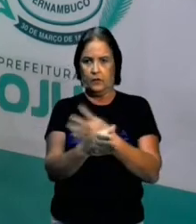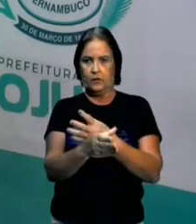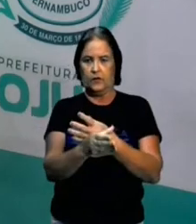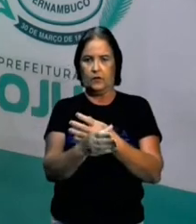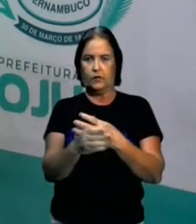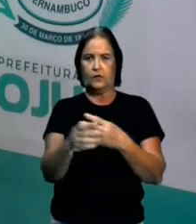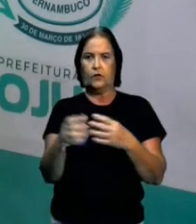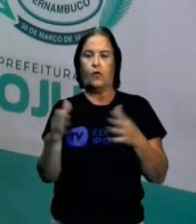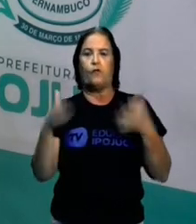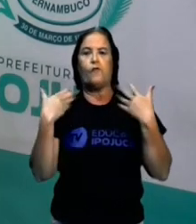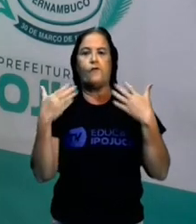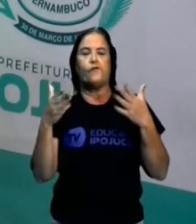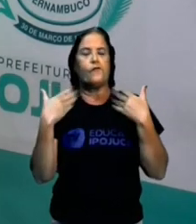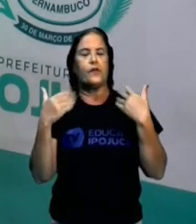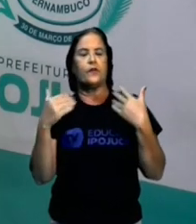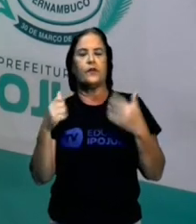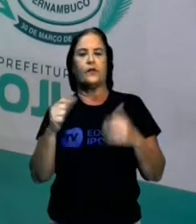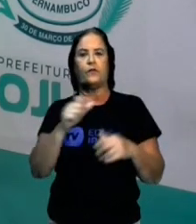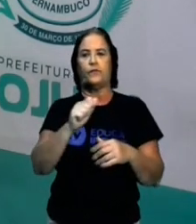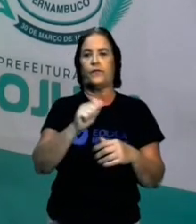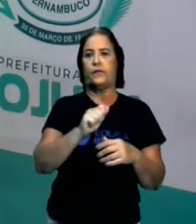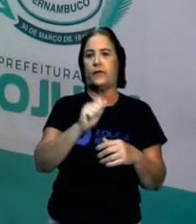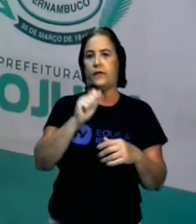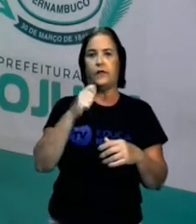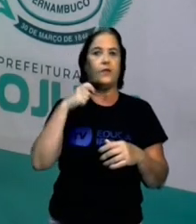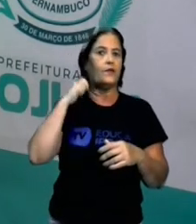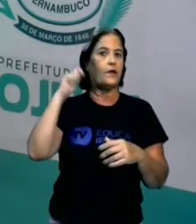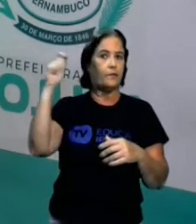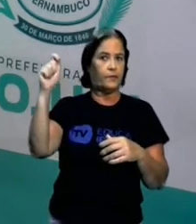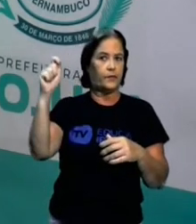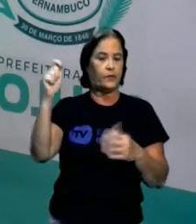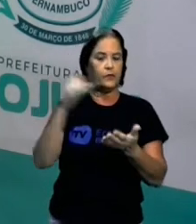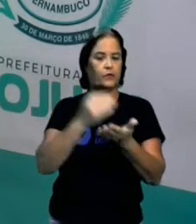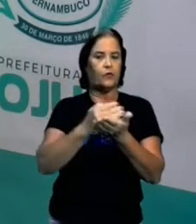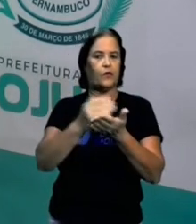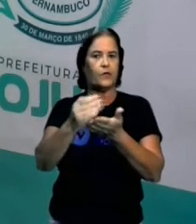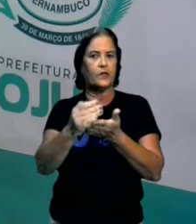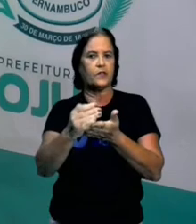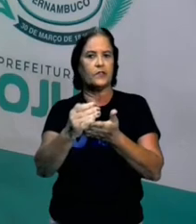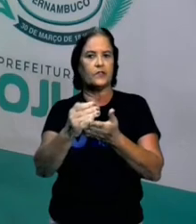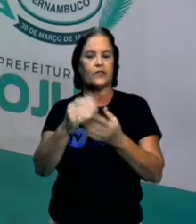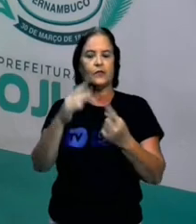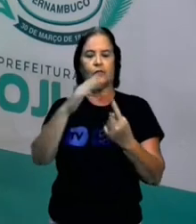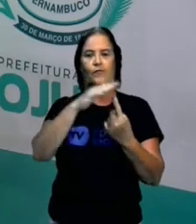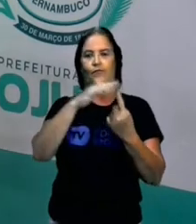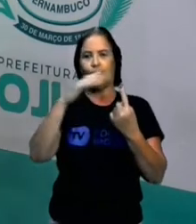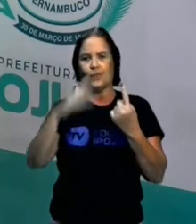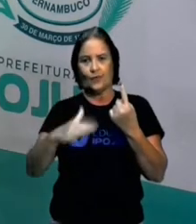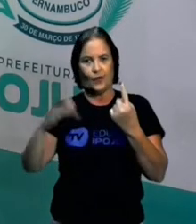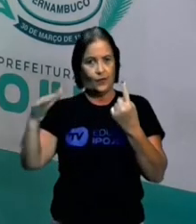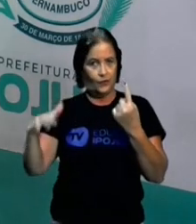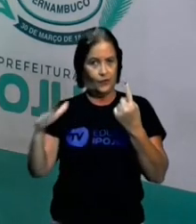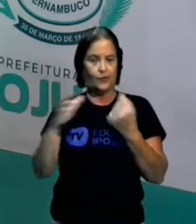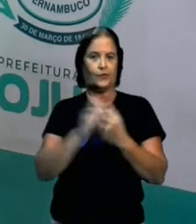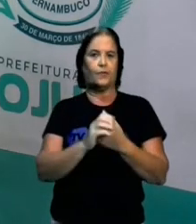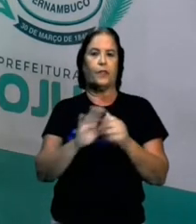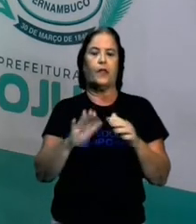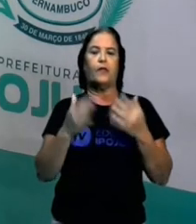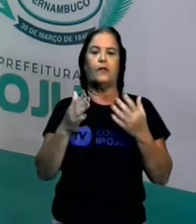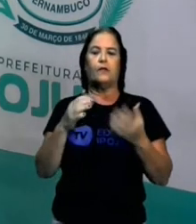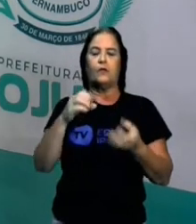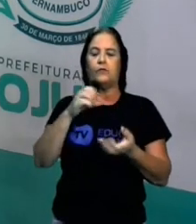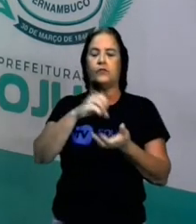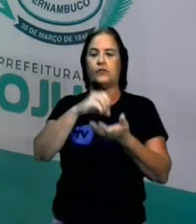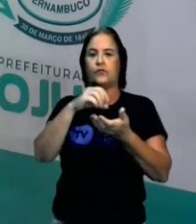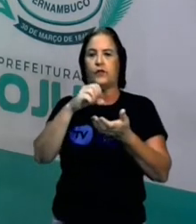de abril, iniciando o outono, certo? Aqui no hemisfério sul, enquanto no hemisfério